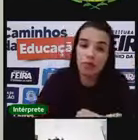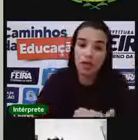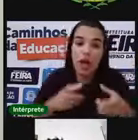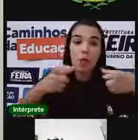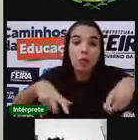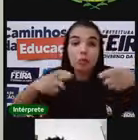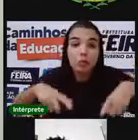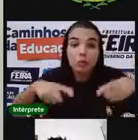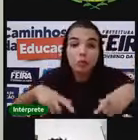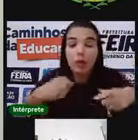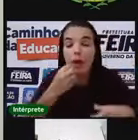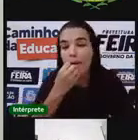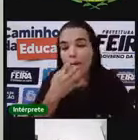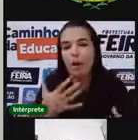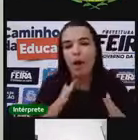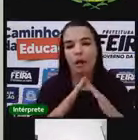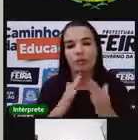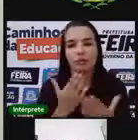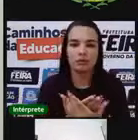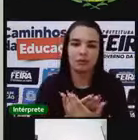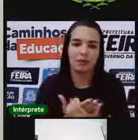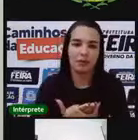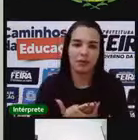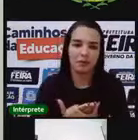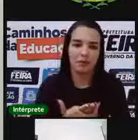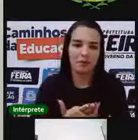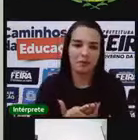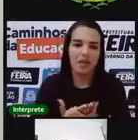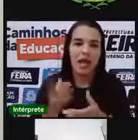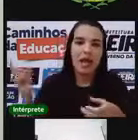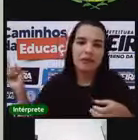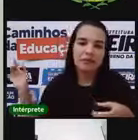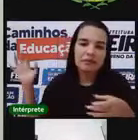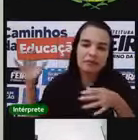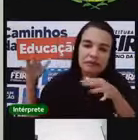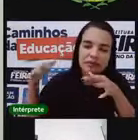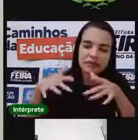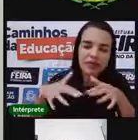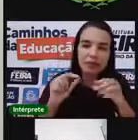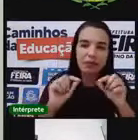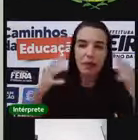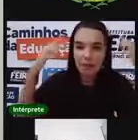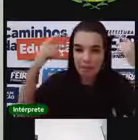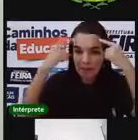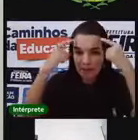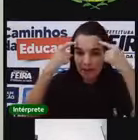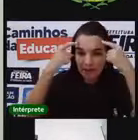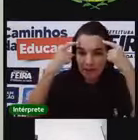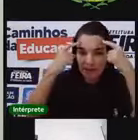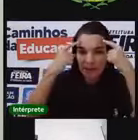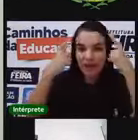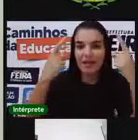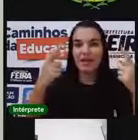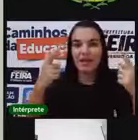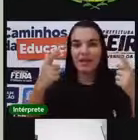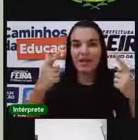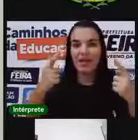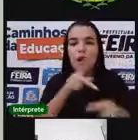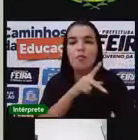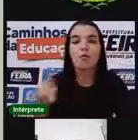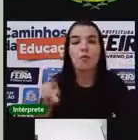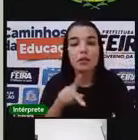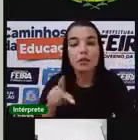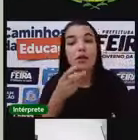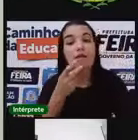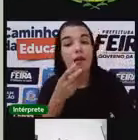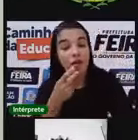lugar maravilhoso que é a escola. É um lugar de onde a gente traz memórias, e quem diz isso não sou apenas eu. Professora Nilma Lino Gomes, uma grande